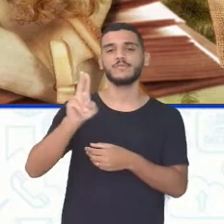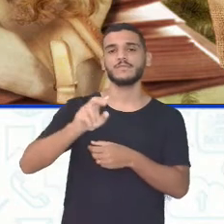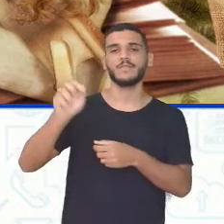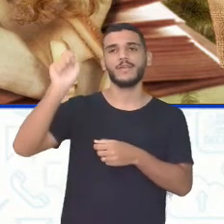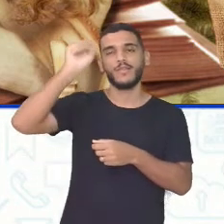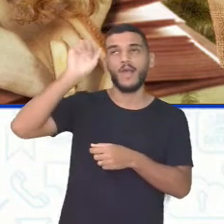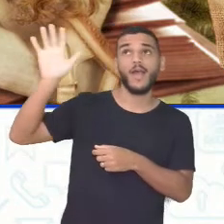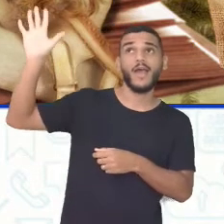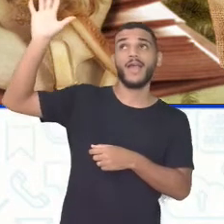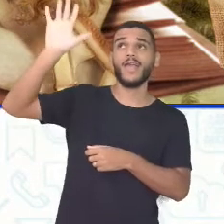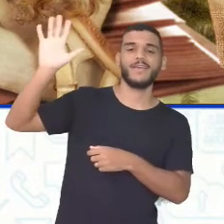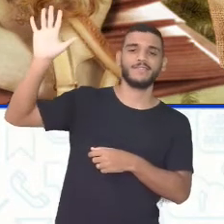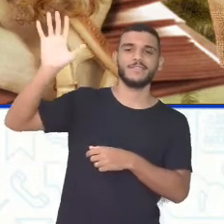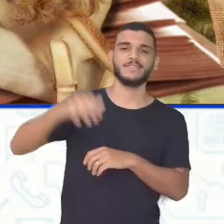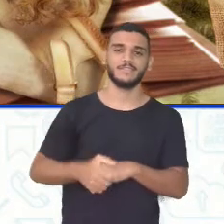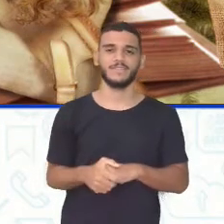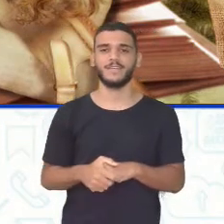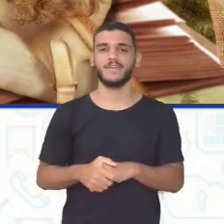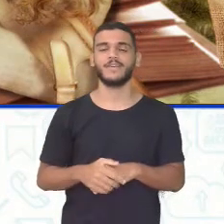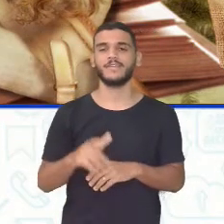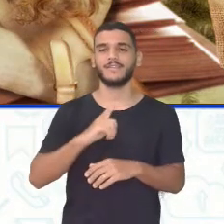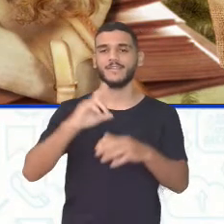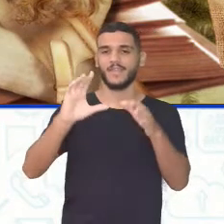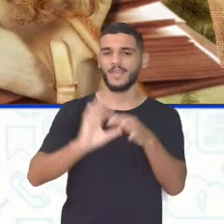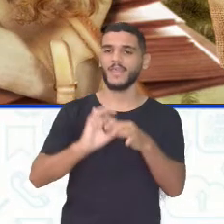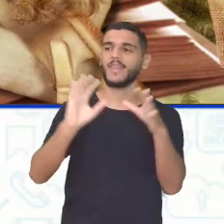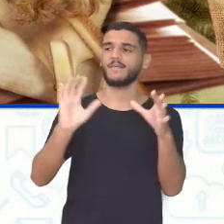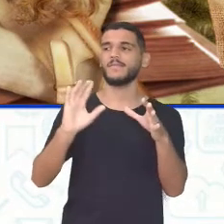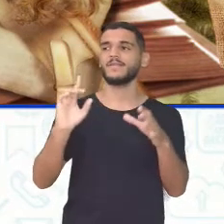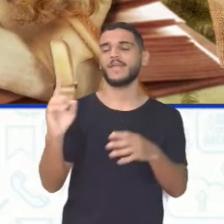ele tem essa liberdade,